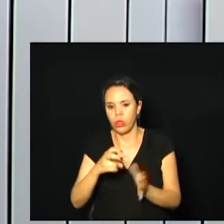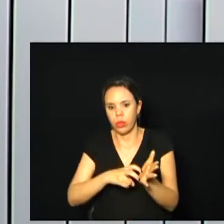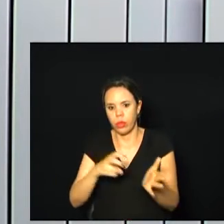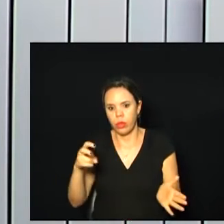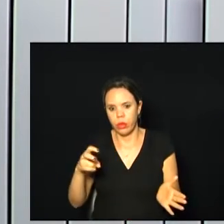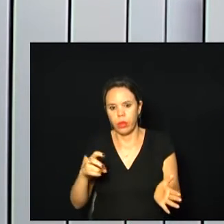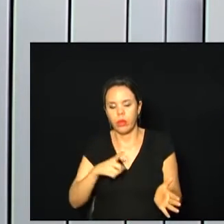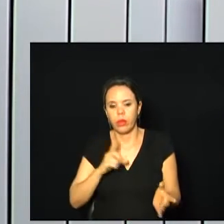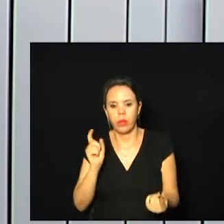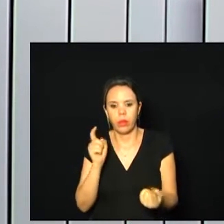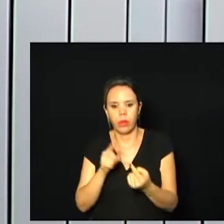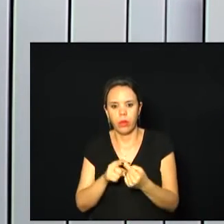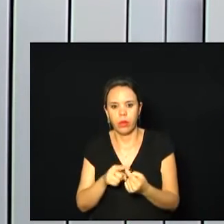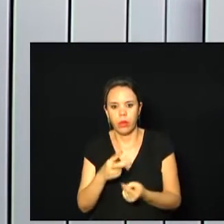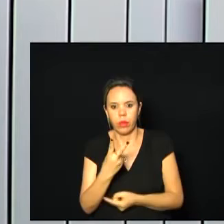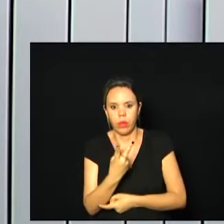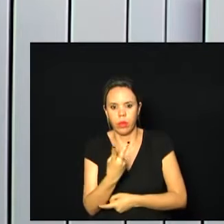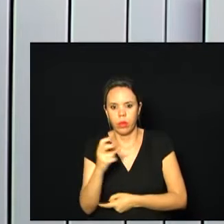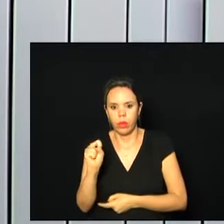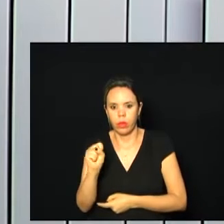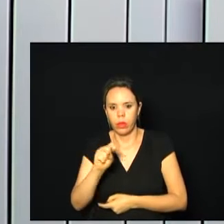manhã, atingiu